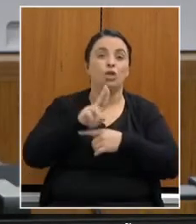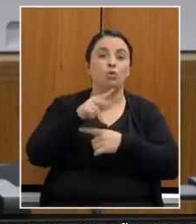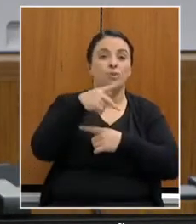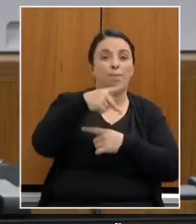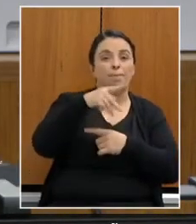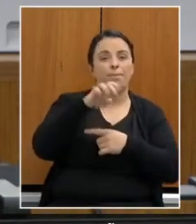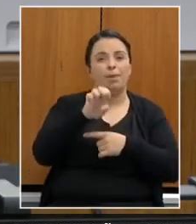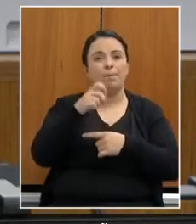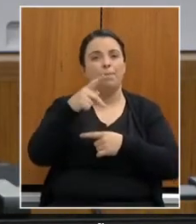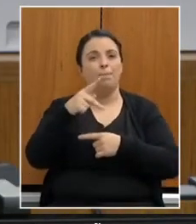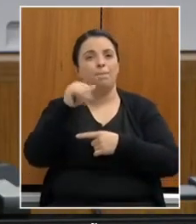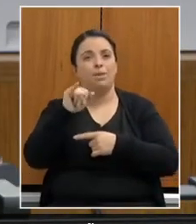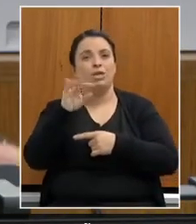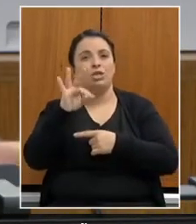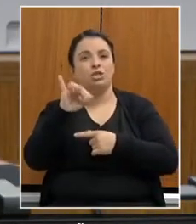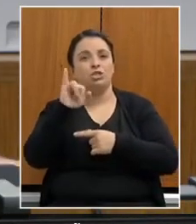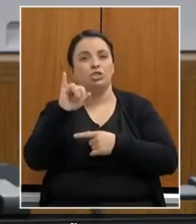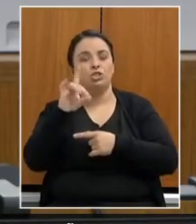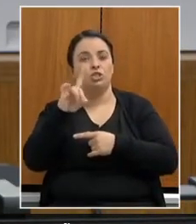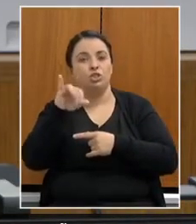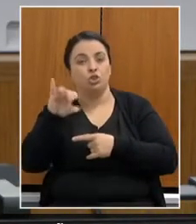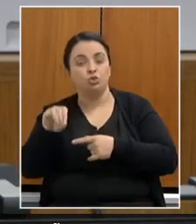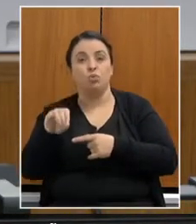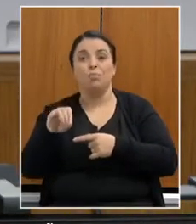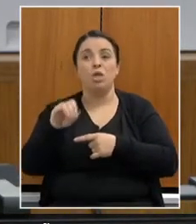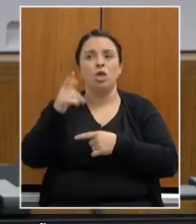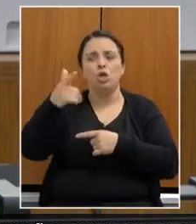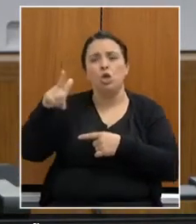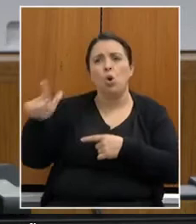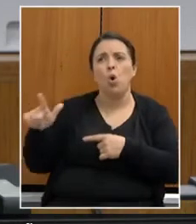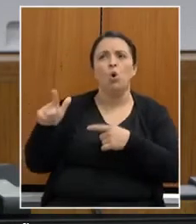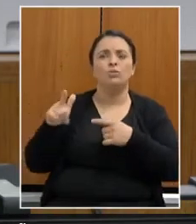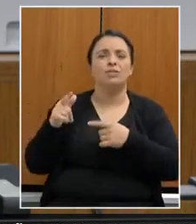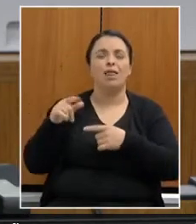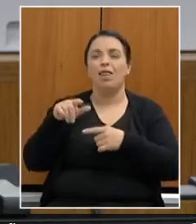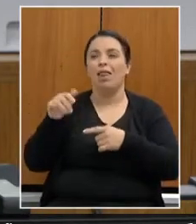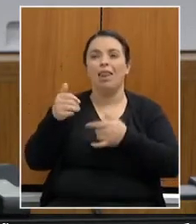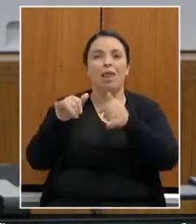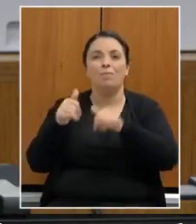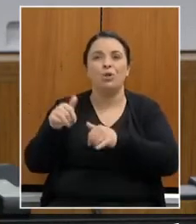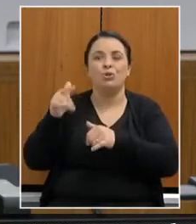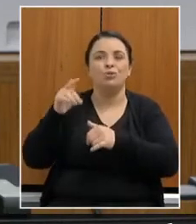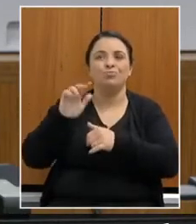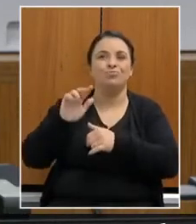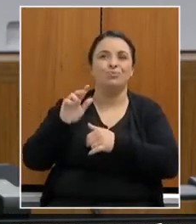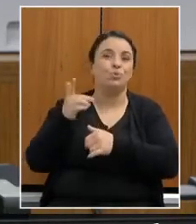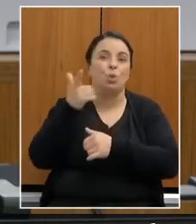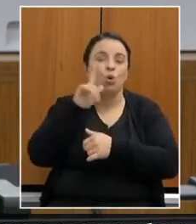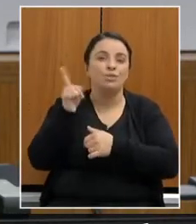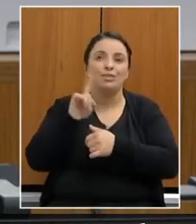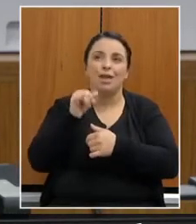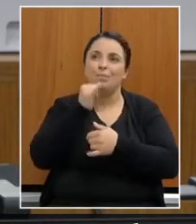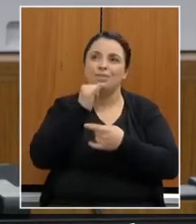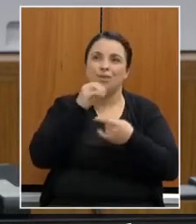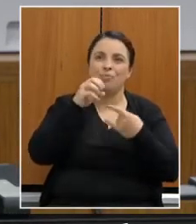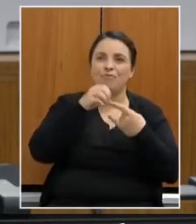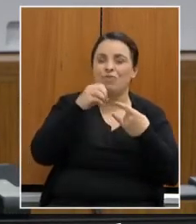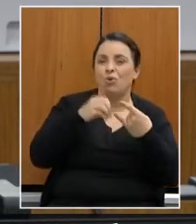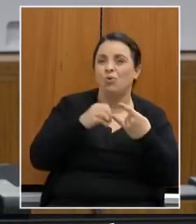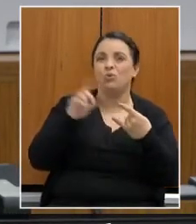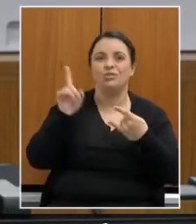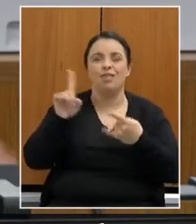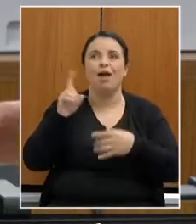nenhuma dos laboratórios tanto Fiocruz quanto Butantan produzem que é uma vacina mais